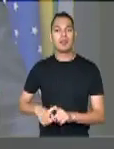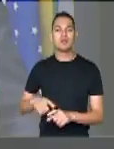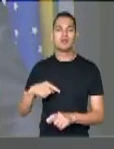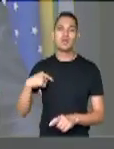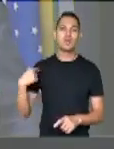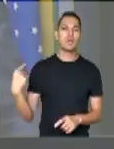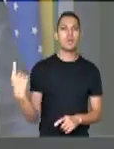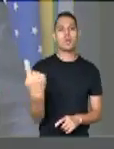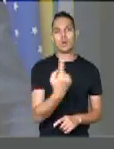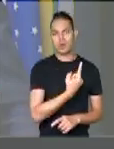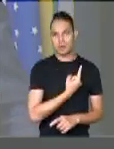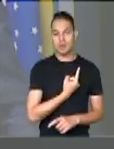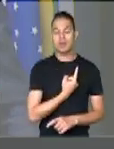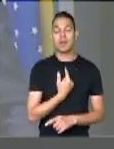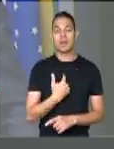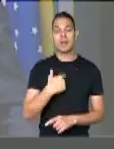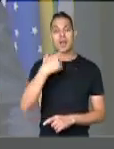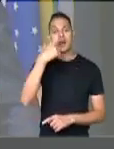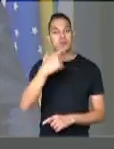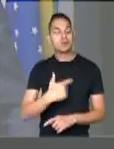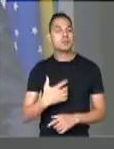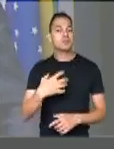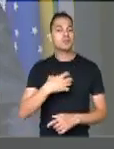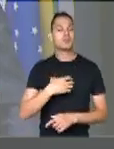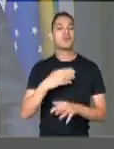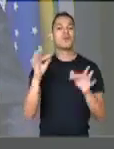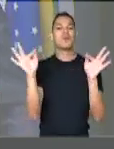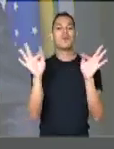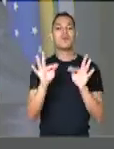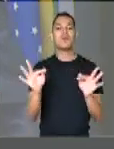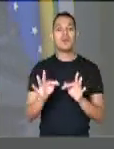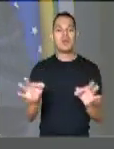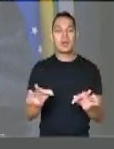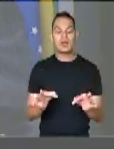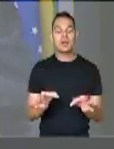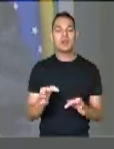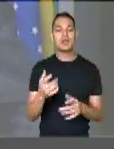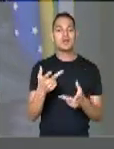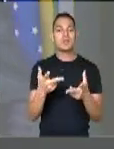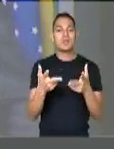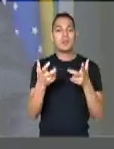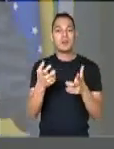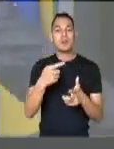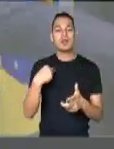todos nós. Eu fico muito feliz quando eu vejo que a gente pode trazer aqui